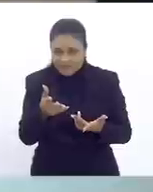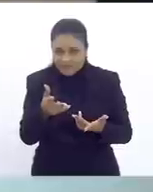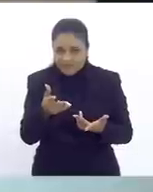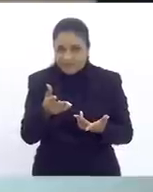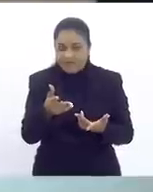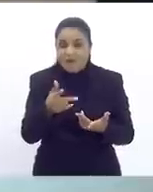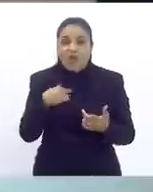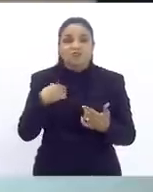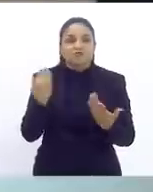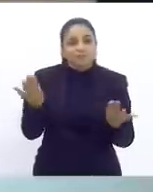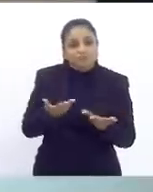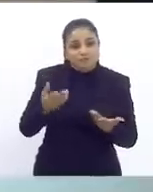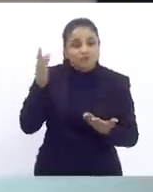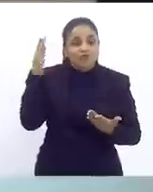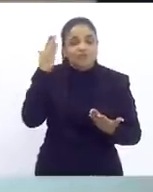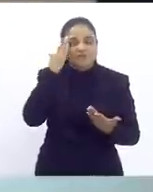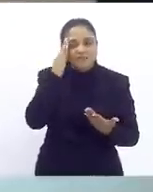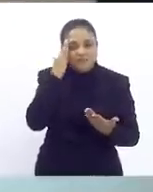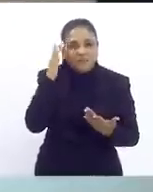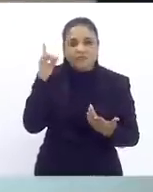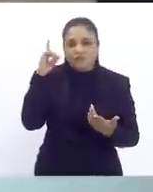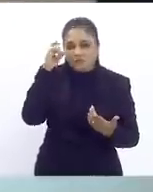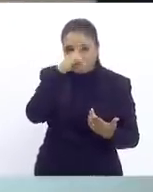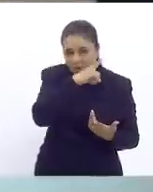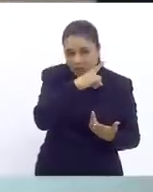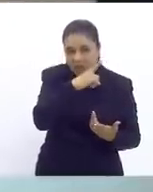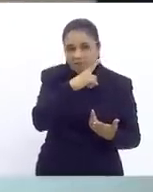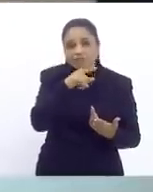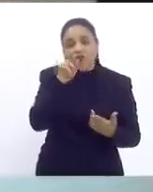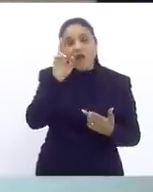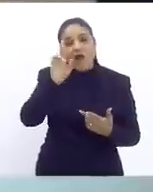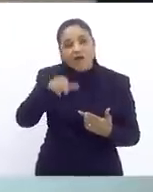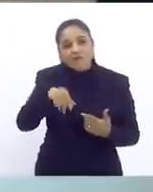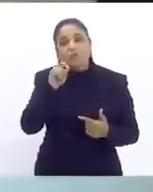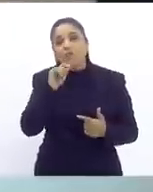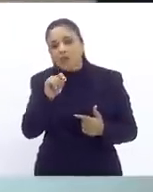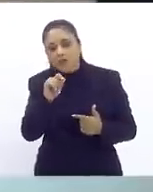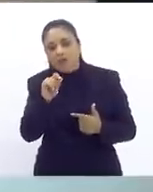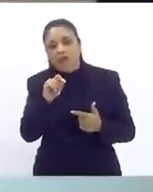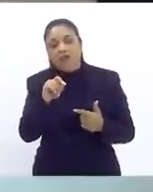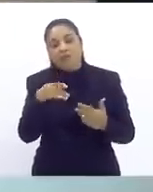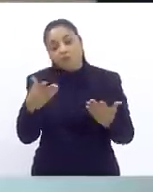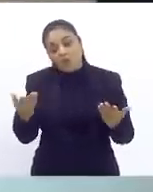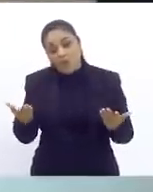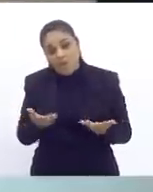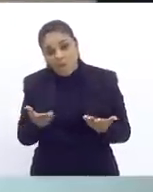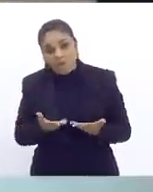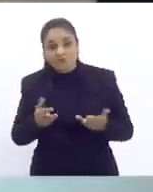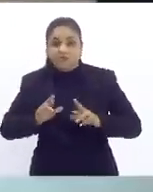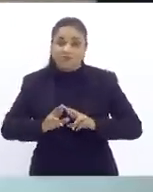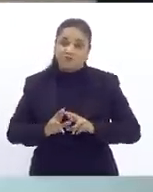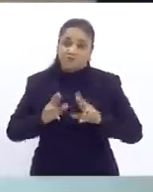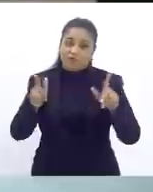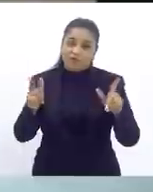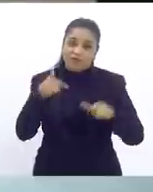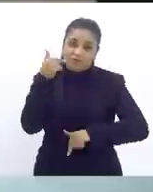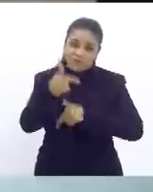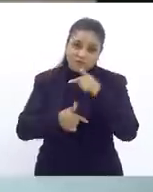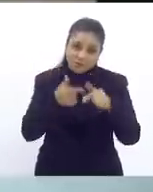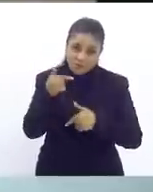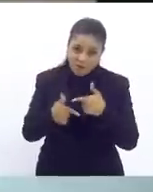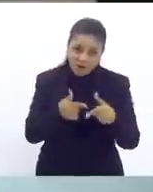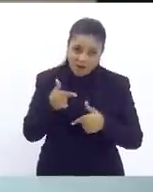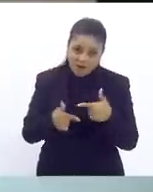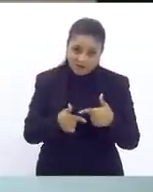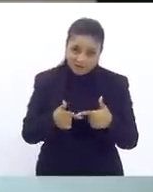dias de hoje ter toda essa dificuldade é basicamente em razão da forma que é feito hoje e o que que você está fazendo esse trabalho